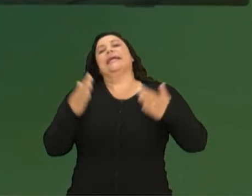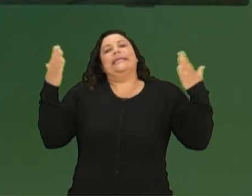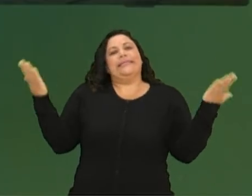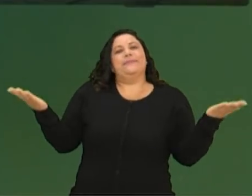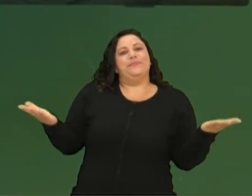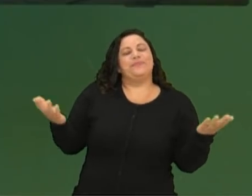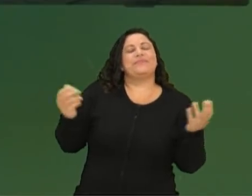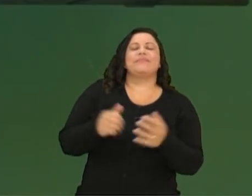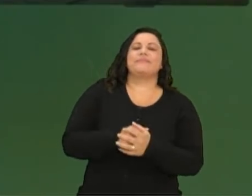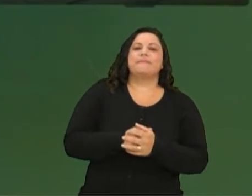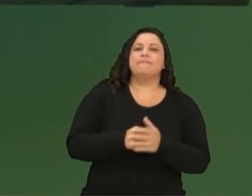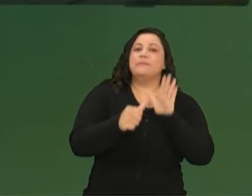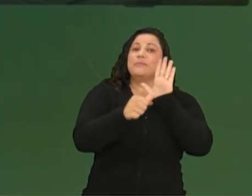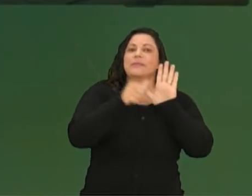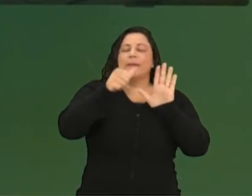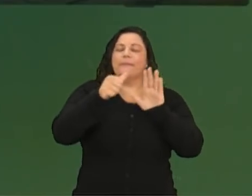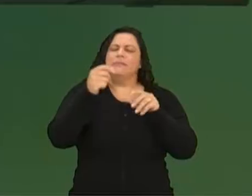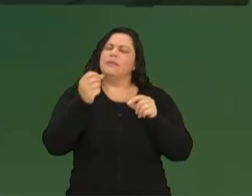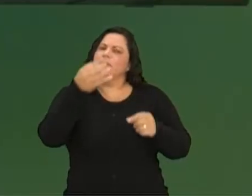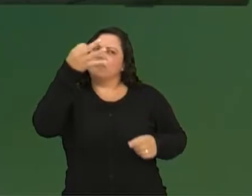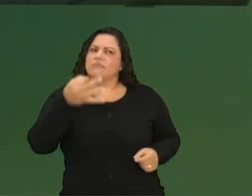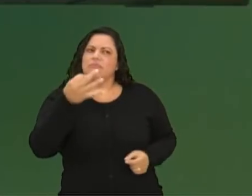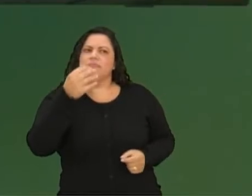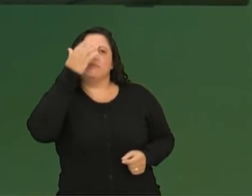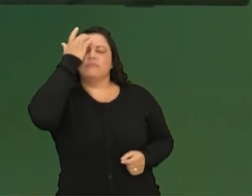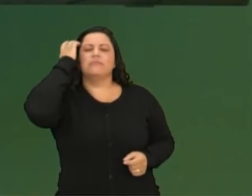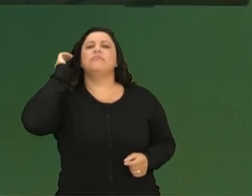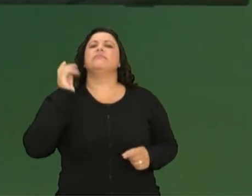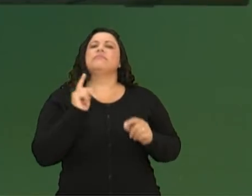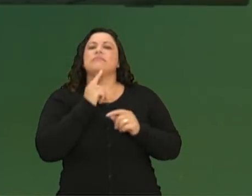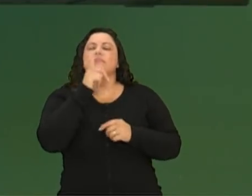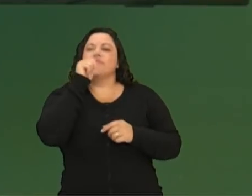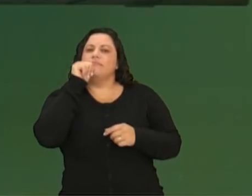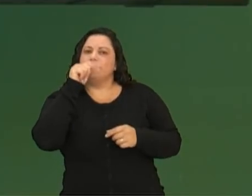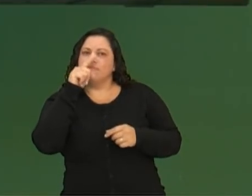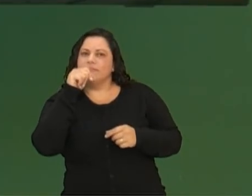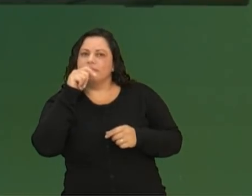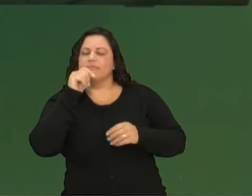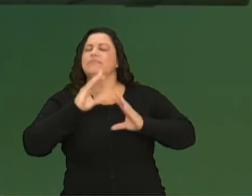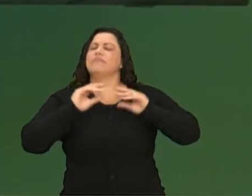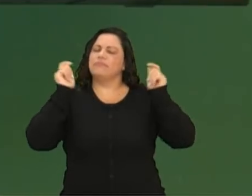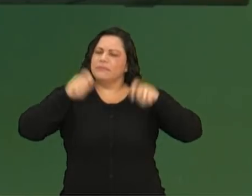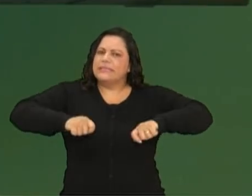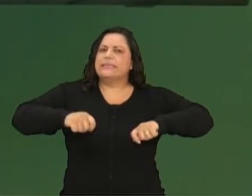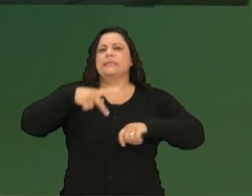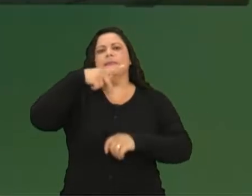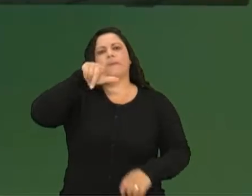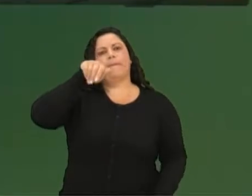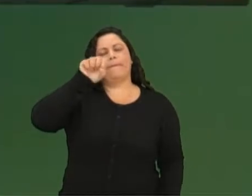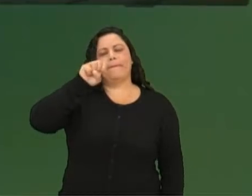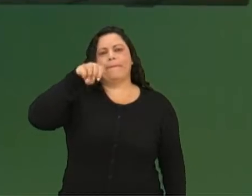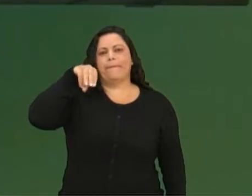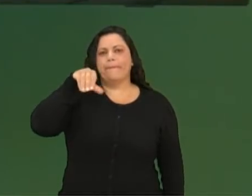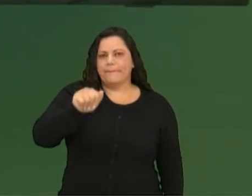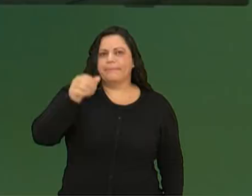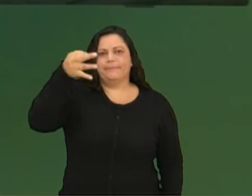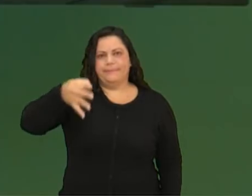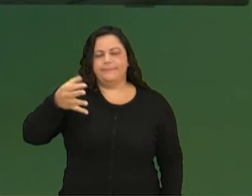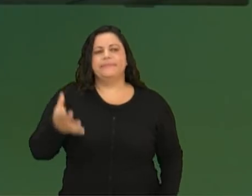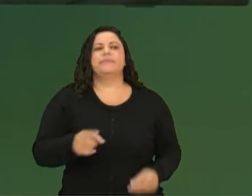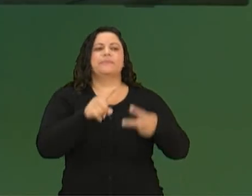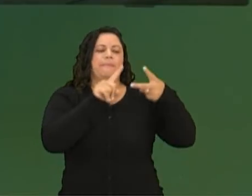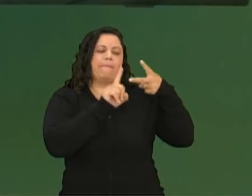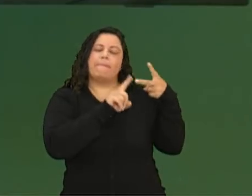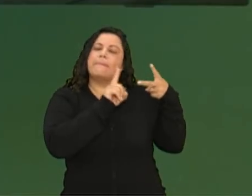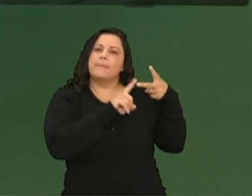Então, a primeira está correta, né? A parte líquida do sangue é realmente o plasma. A segunda, as hemácias